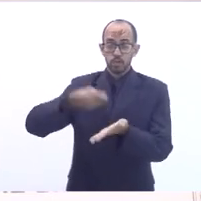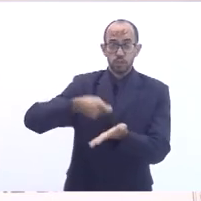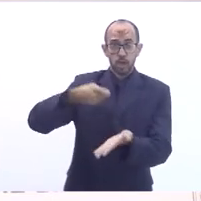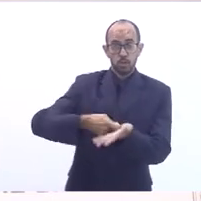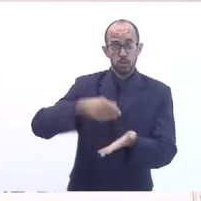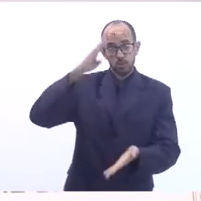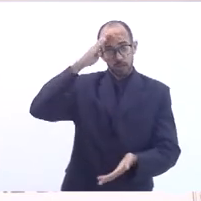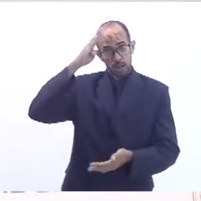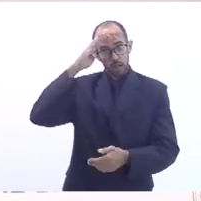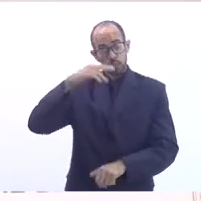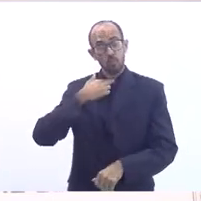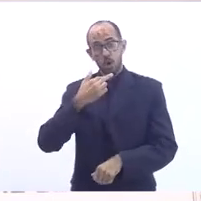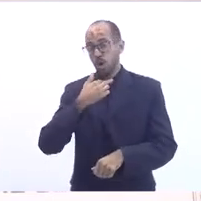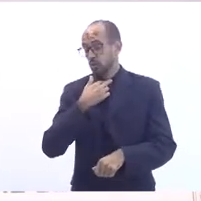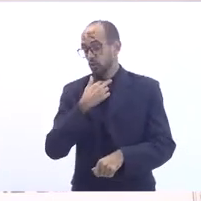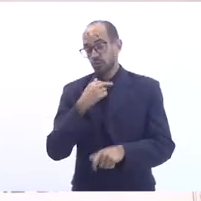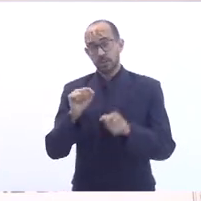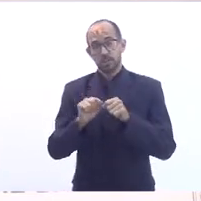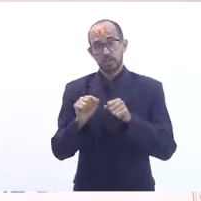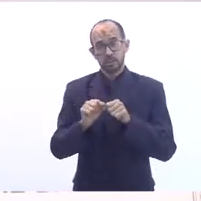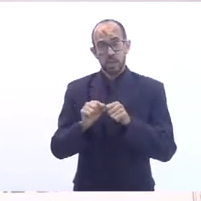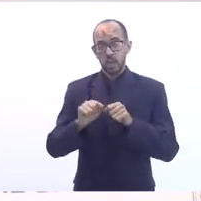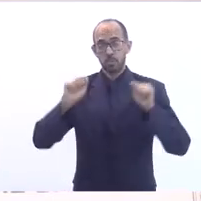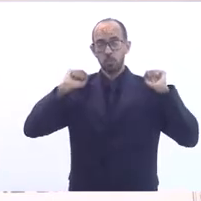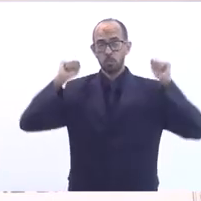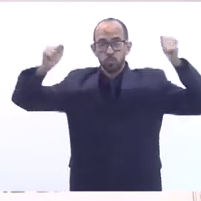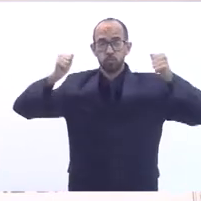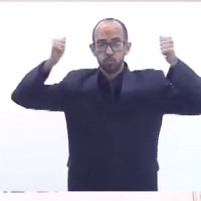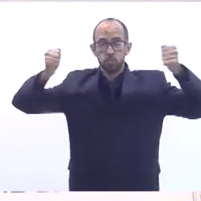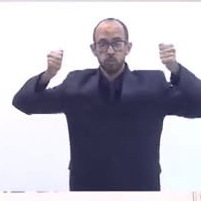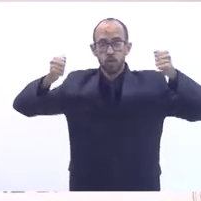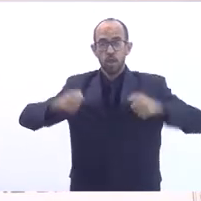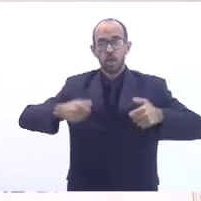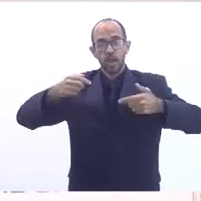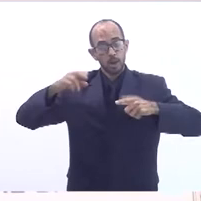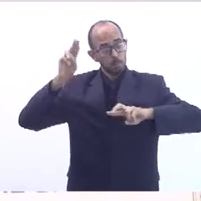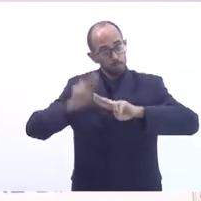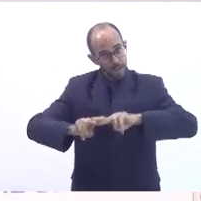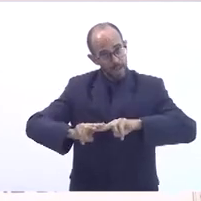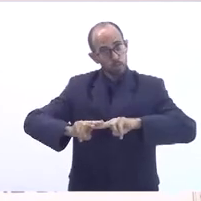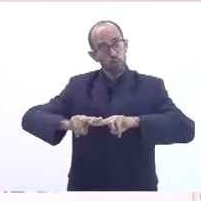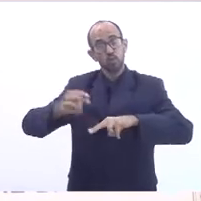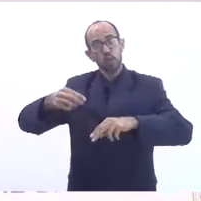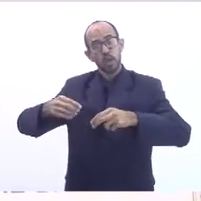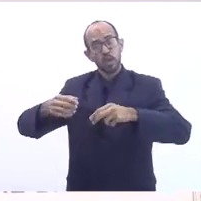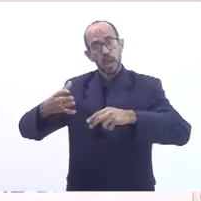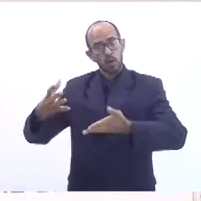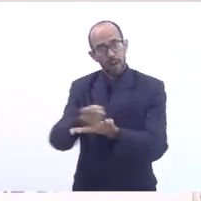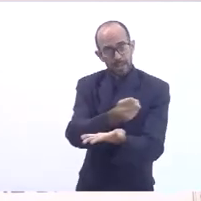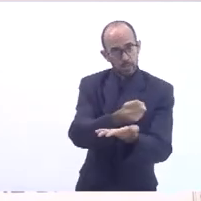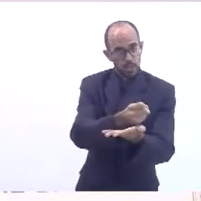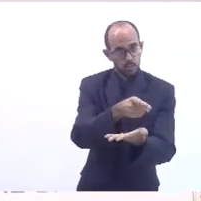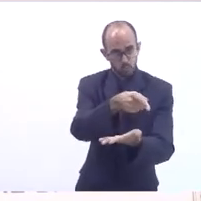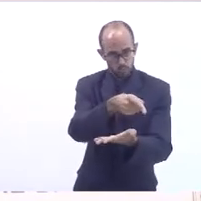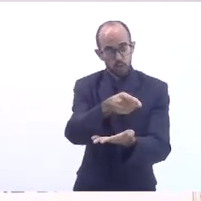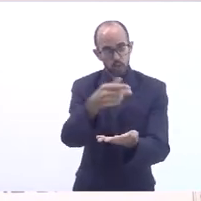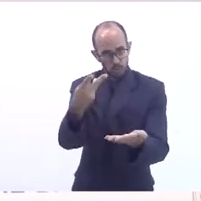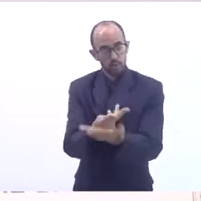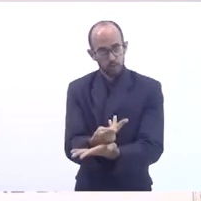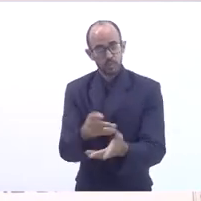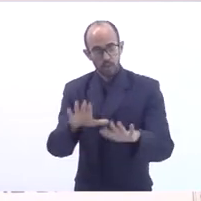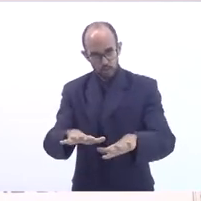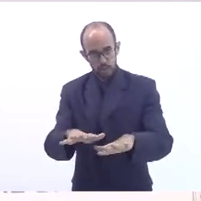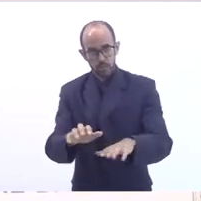podia fazer manifestação política que todos eram presos torturados bandidos cassados é isso que acontecia na